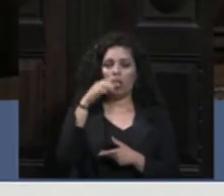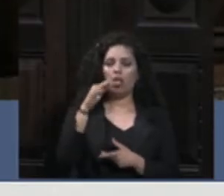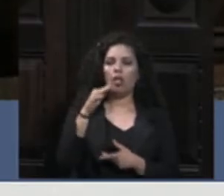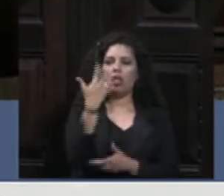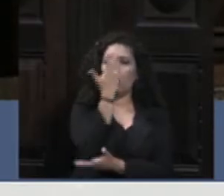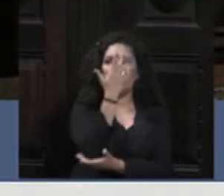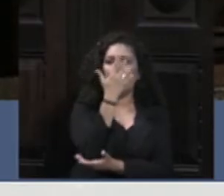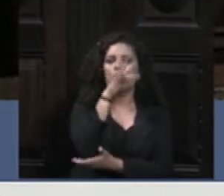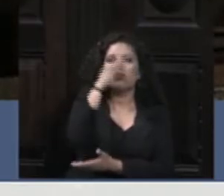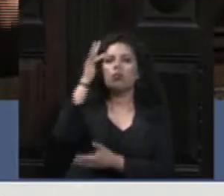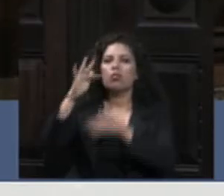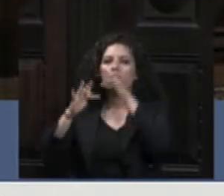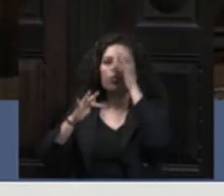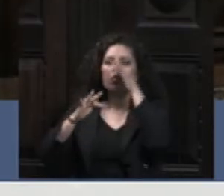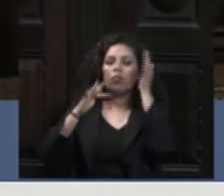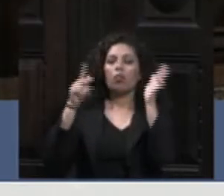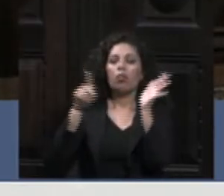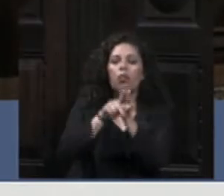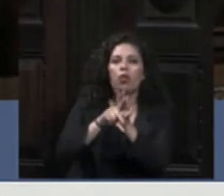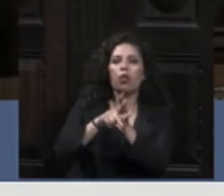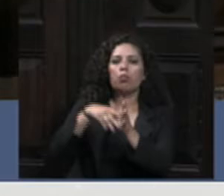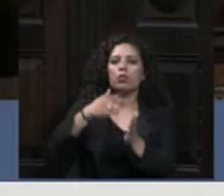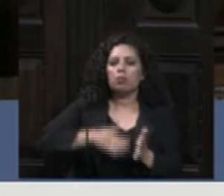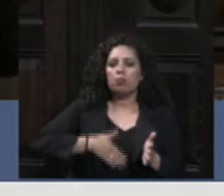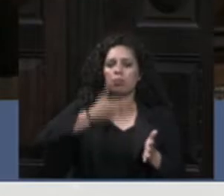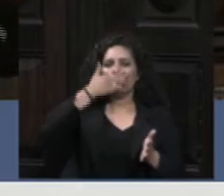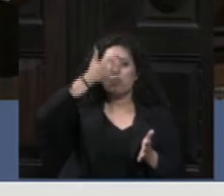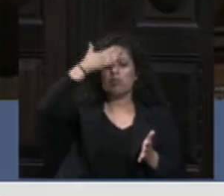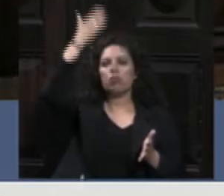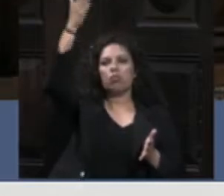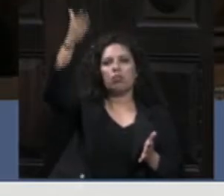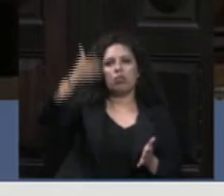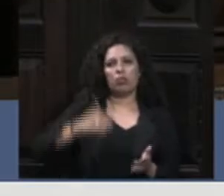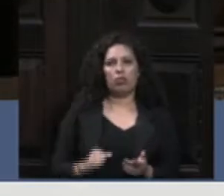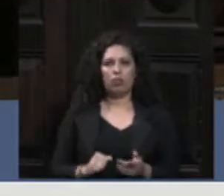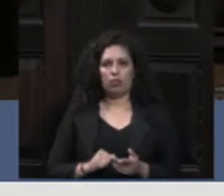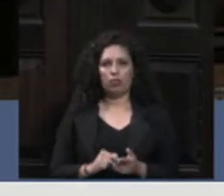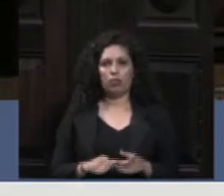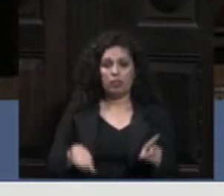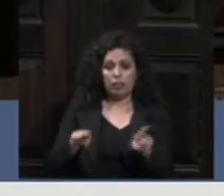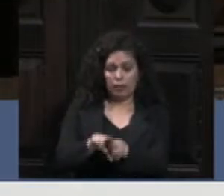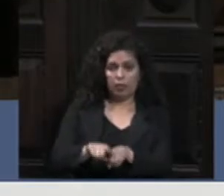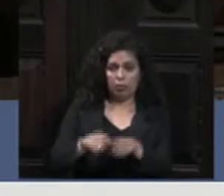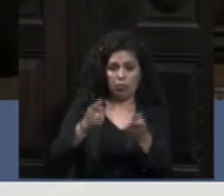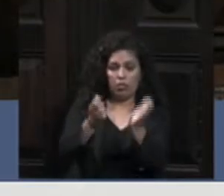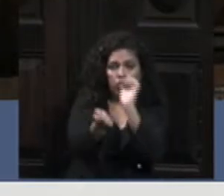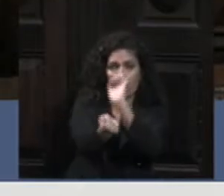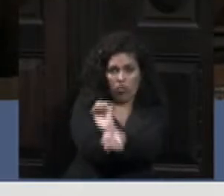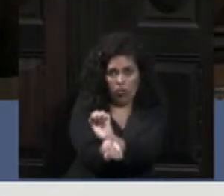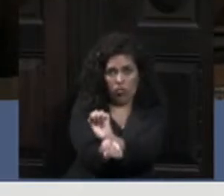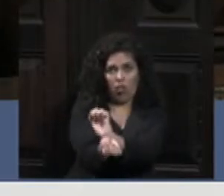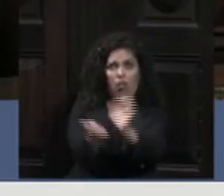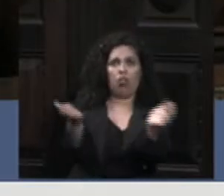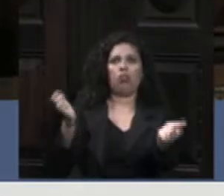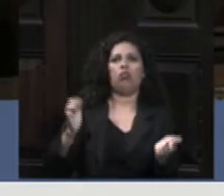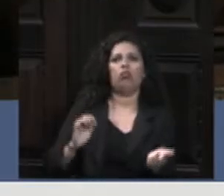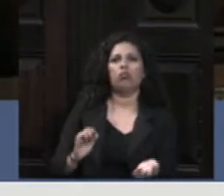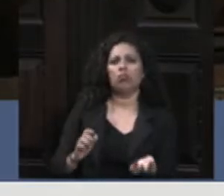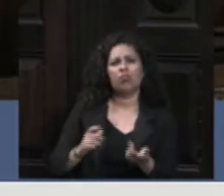Muito lá atrás, em Portugal, o movimento dos cravos, e por aí